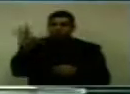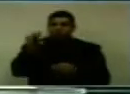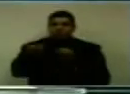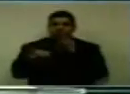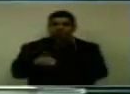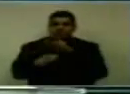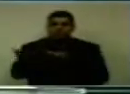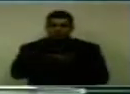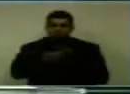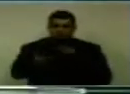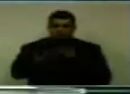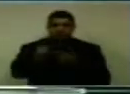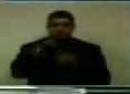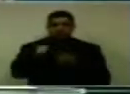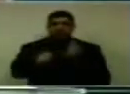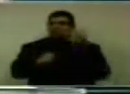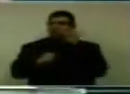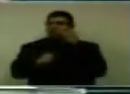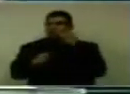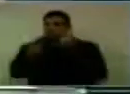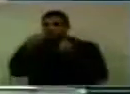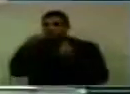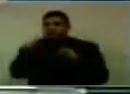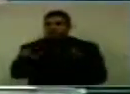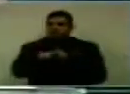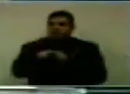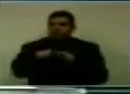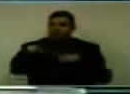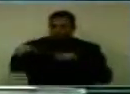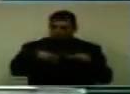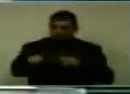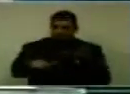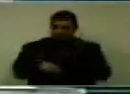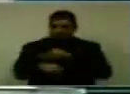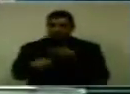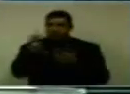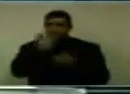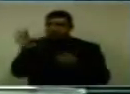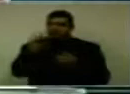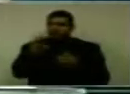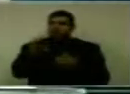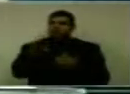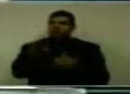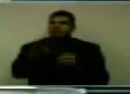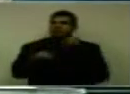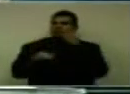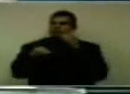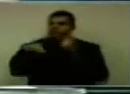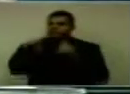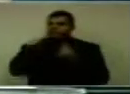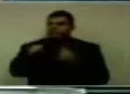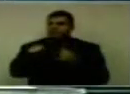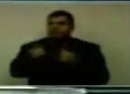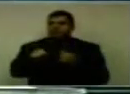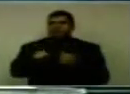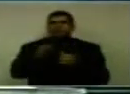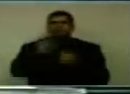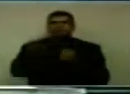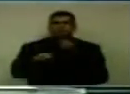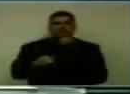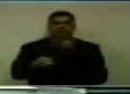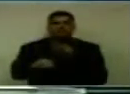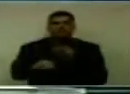federal. Isso serve para tarifas de telefone público, que também é uma concessão em âmbito de telefonia móvel em âmbito